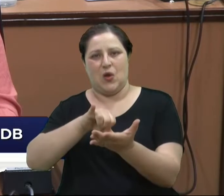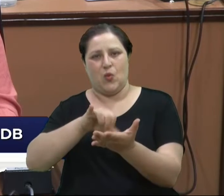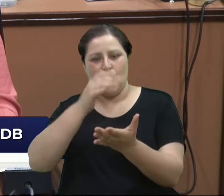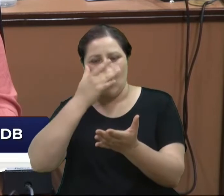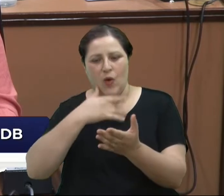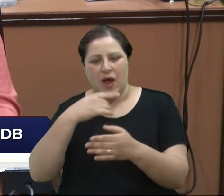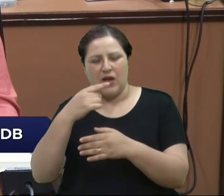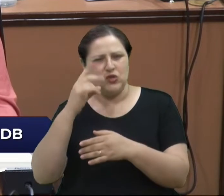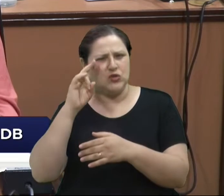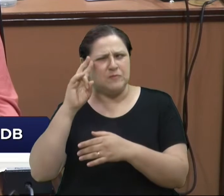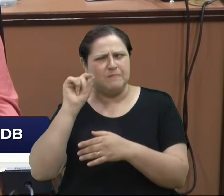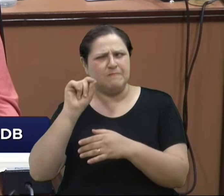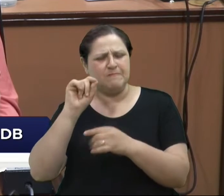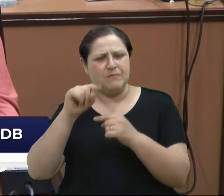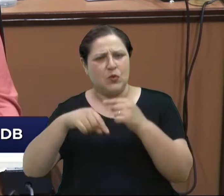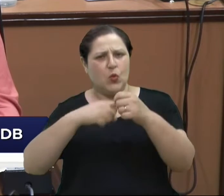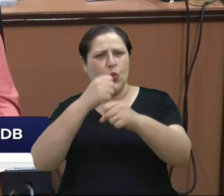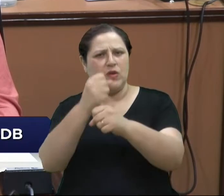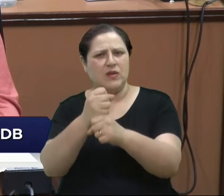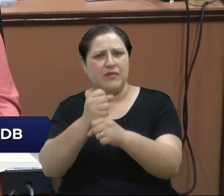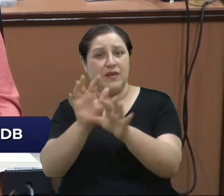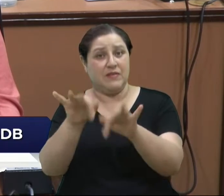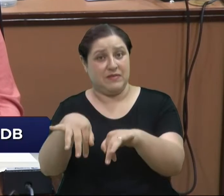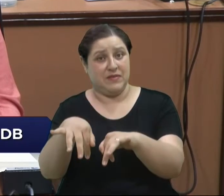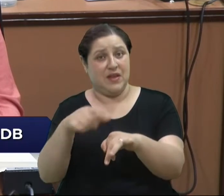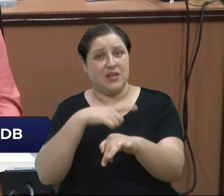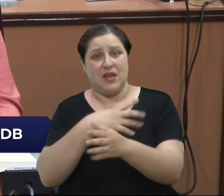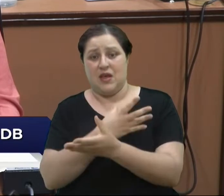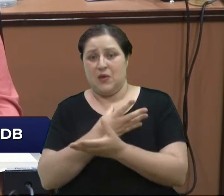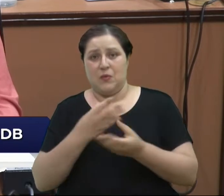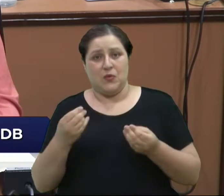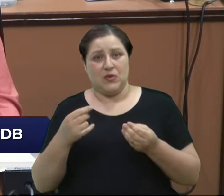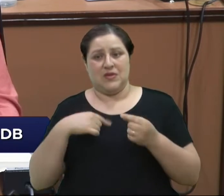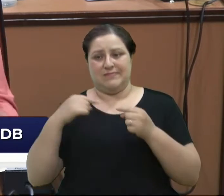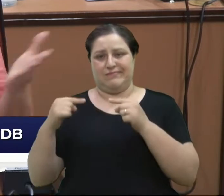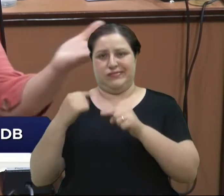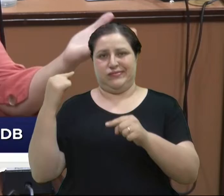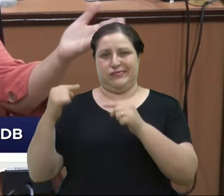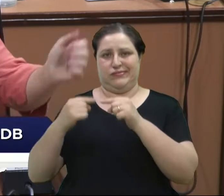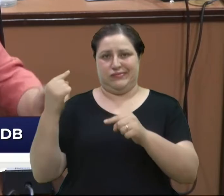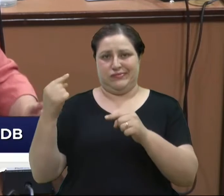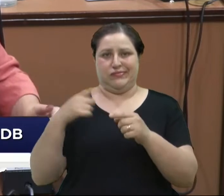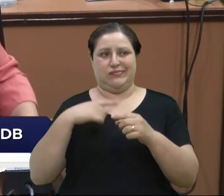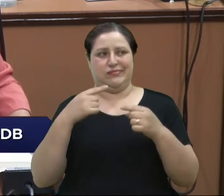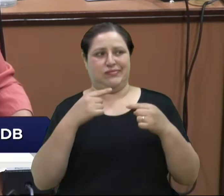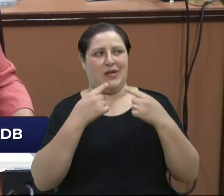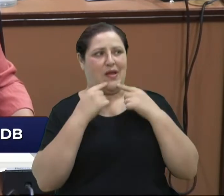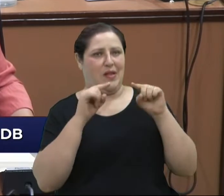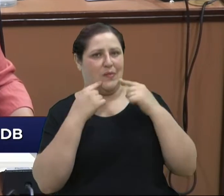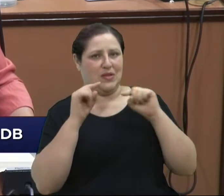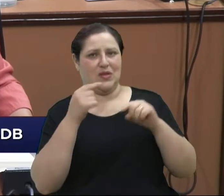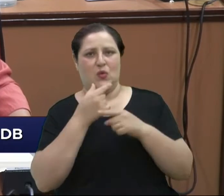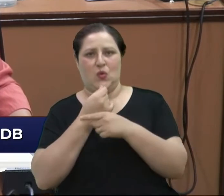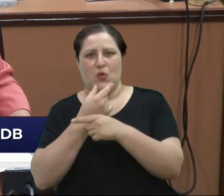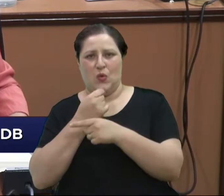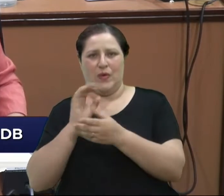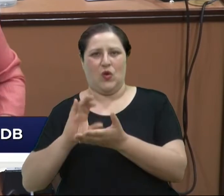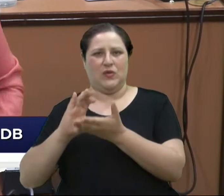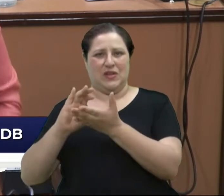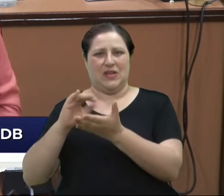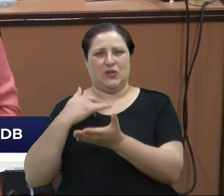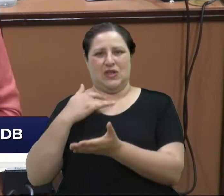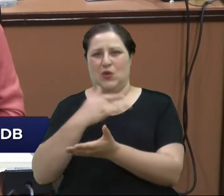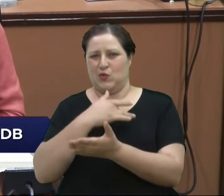vem se encerra, e a gente tem tido inúmeras, né, divergências, reclamações. O Alexandre, que é conselheiro da saúde, também deve